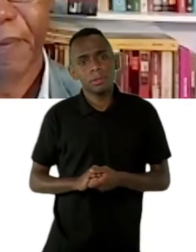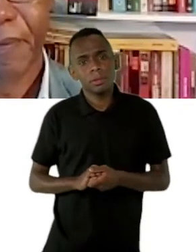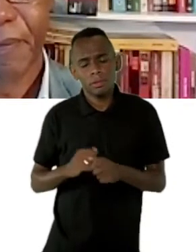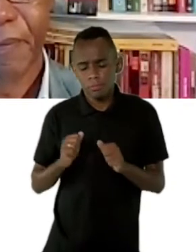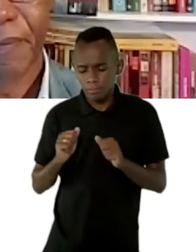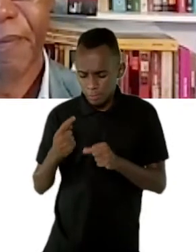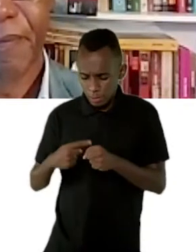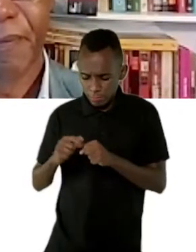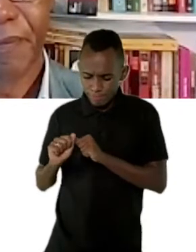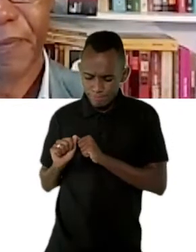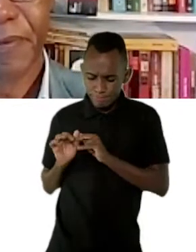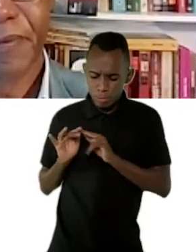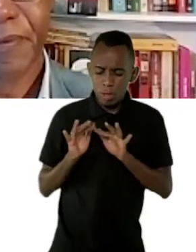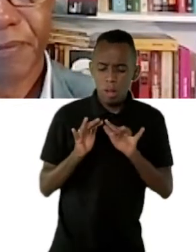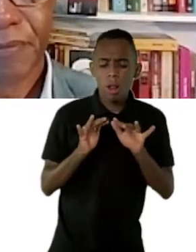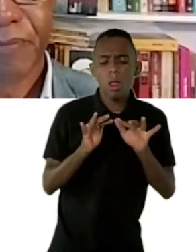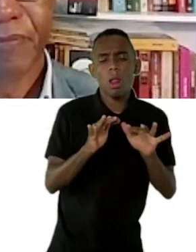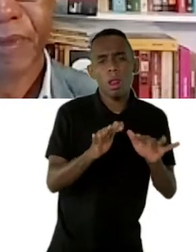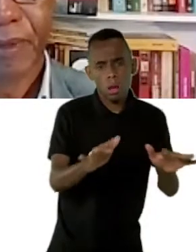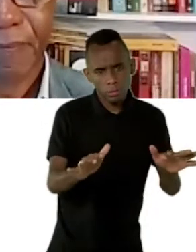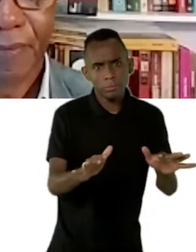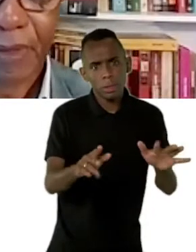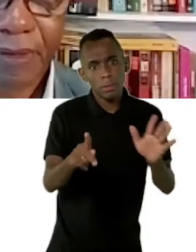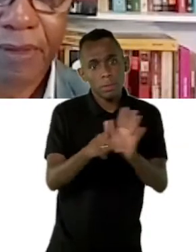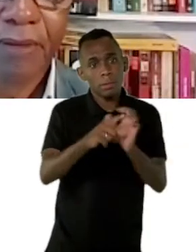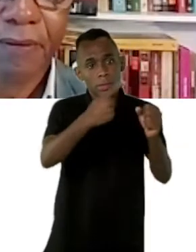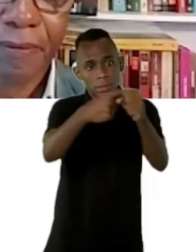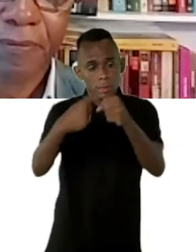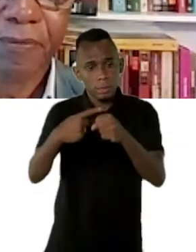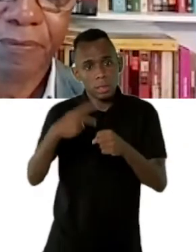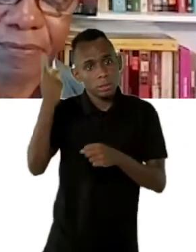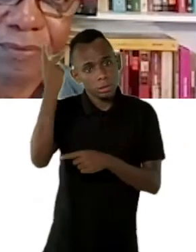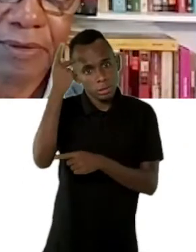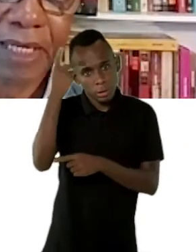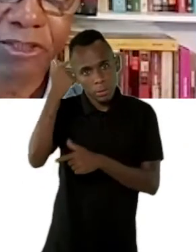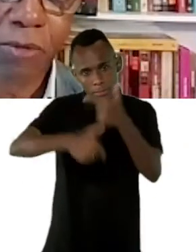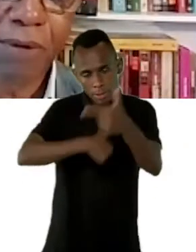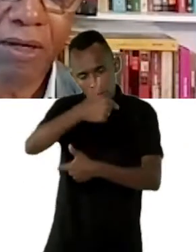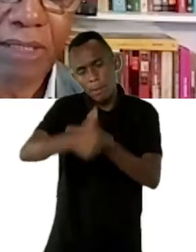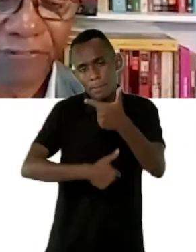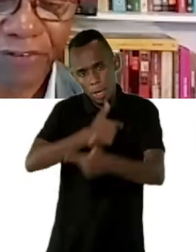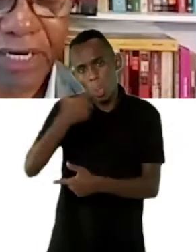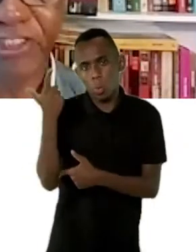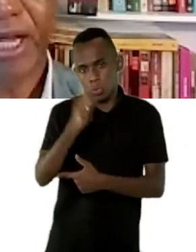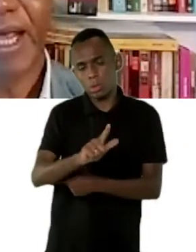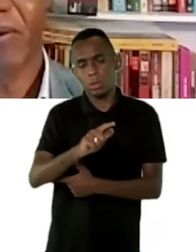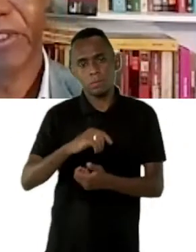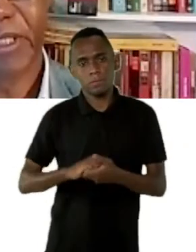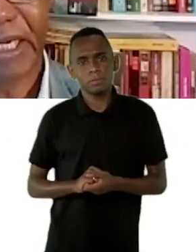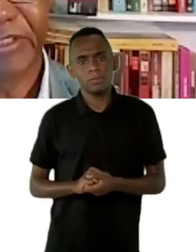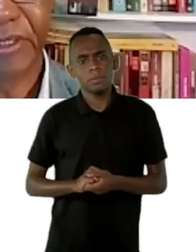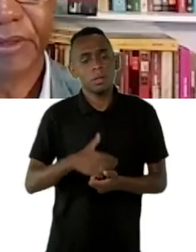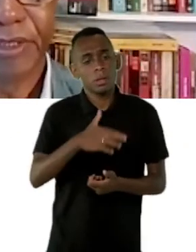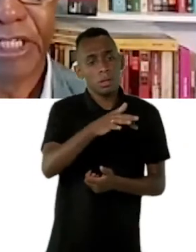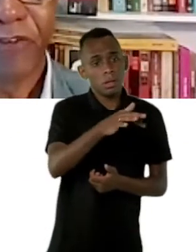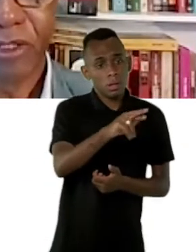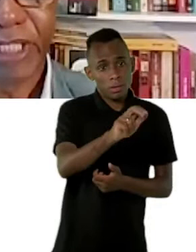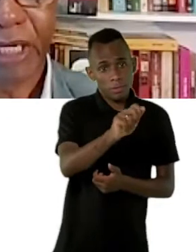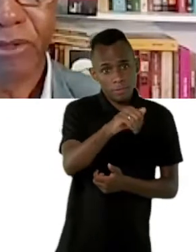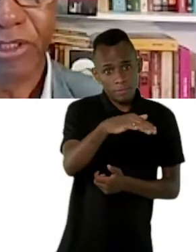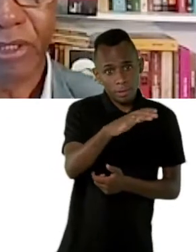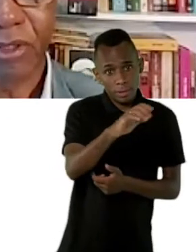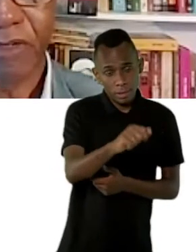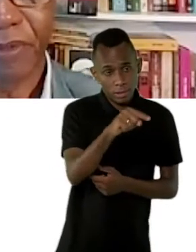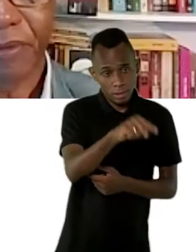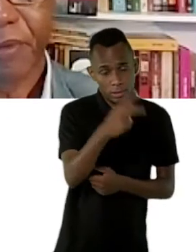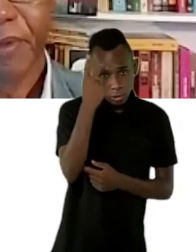para as cidades ricas de São Paulo para trabalhar naquela época. São Paulo, Franca já era uma cidade, desde o final